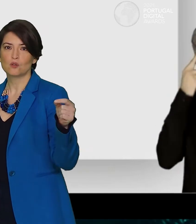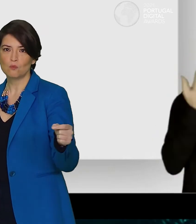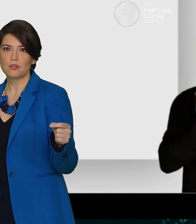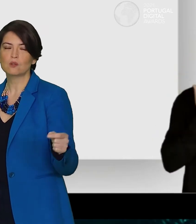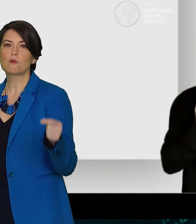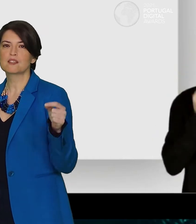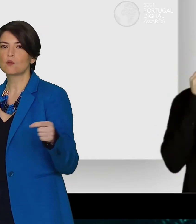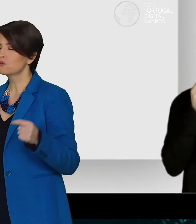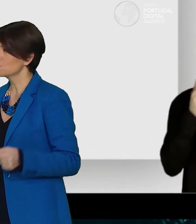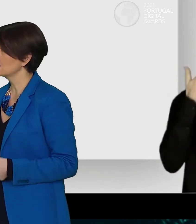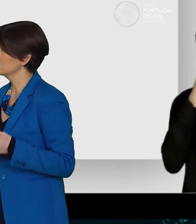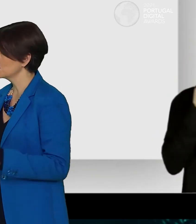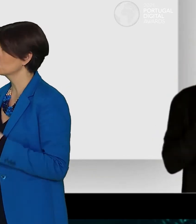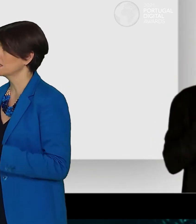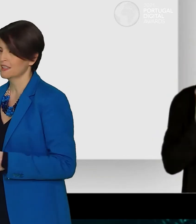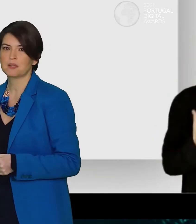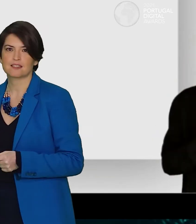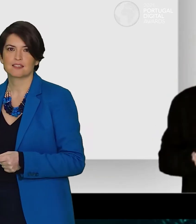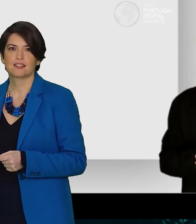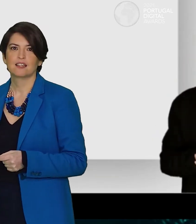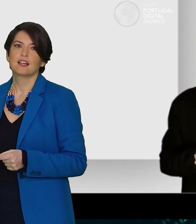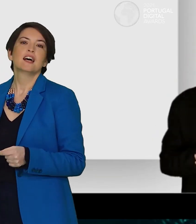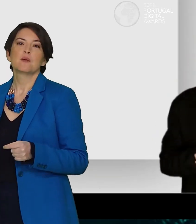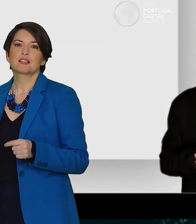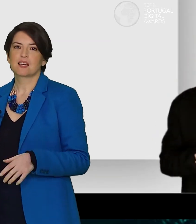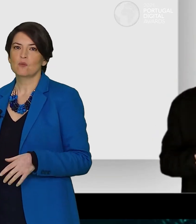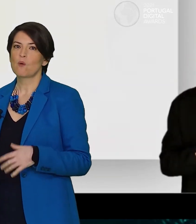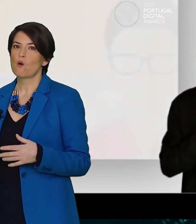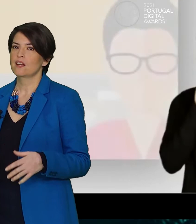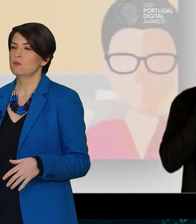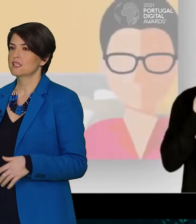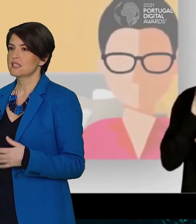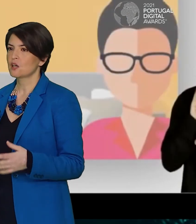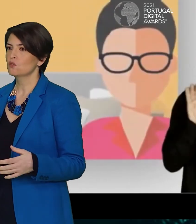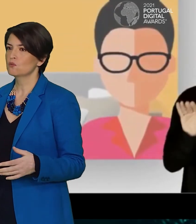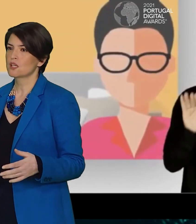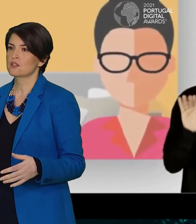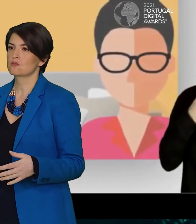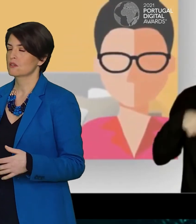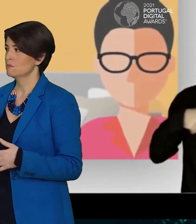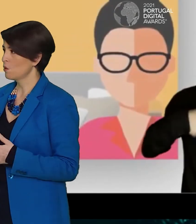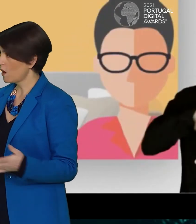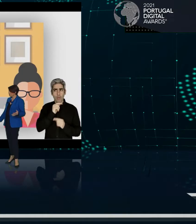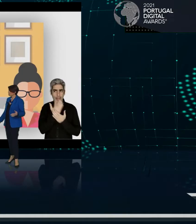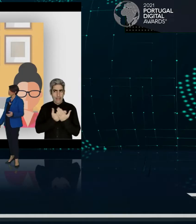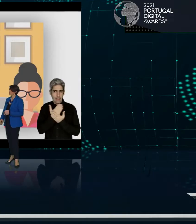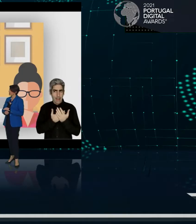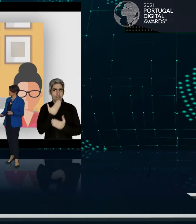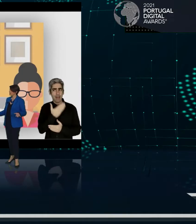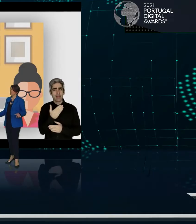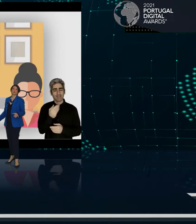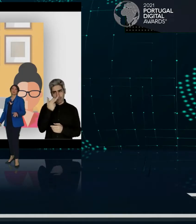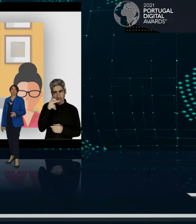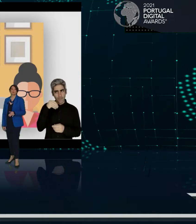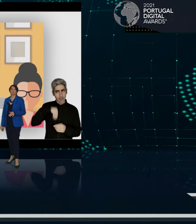logo, num momento, a pensão provisória atribuída automaticamente. A pensão na hora é uma transição de um processo manual para um processo